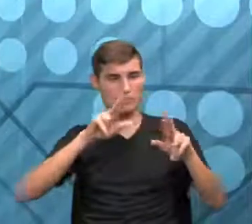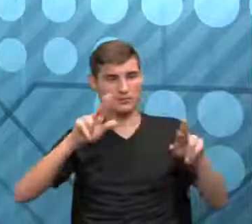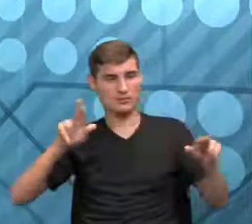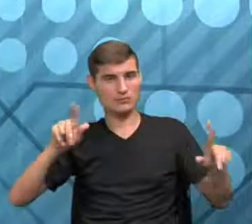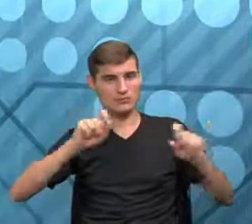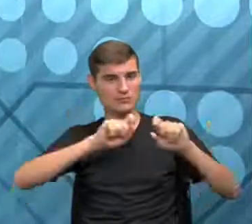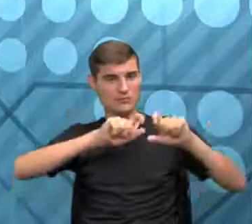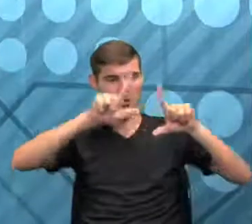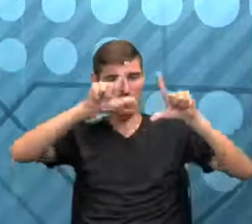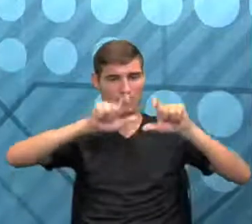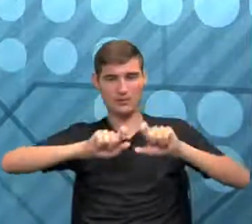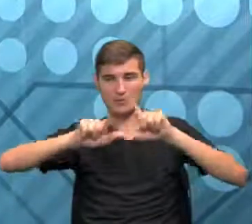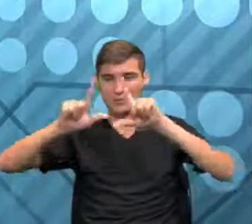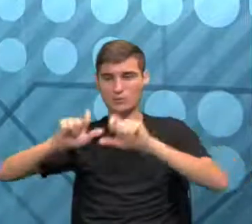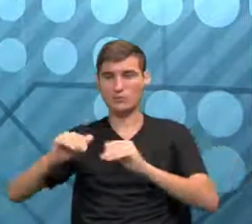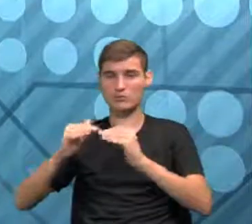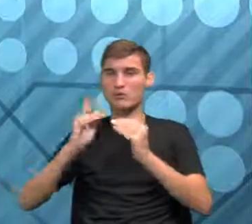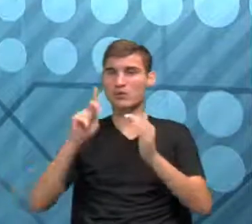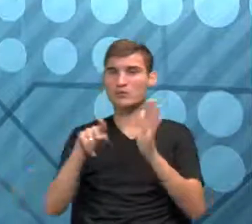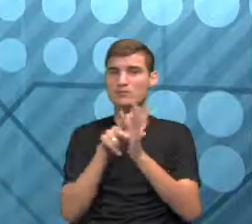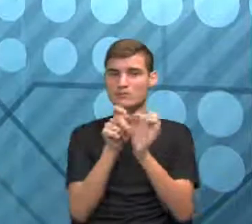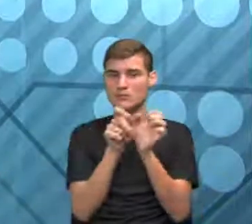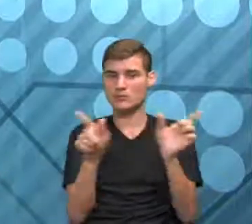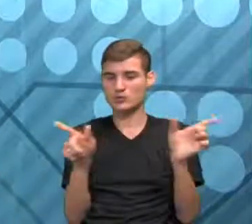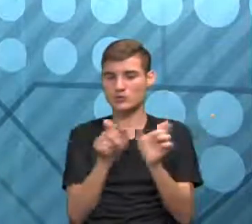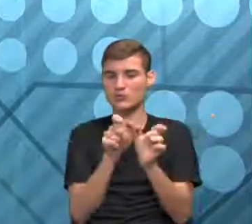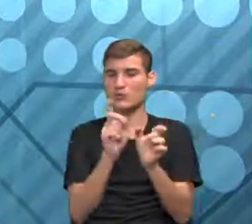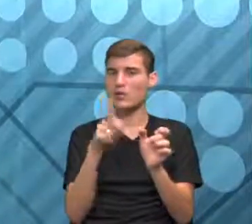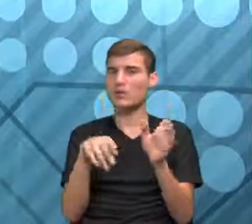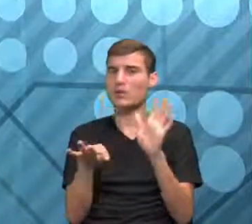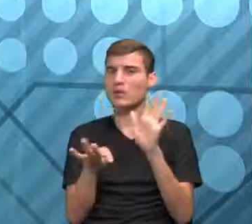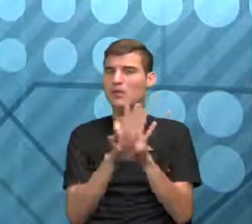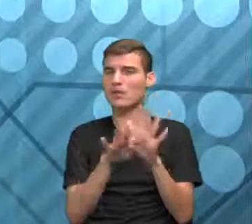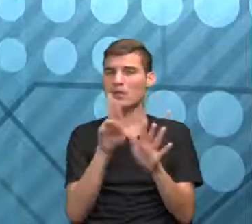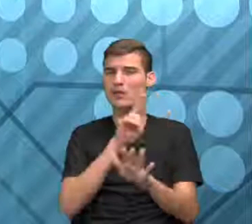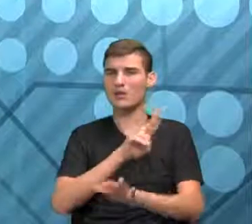amplitudes. É uma discussão mais técnica que eu preciso,